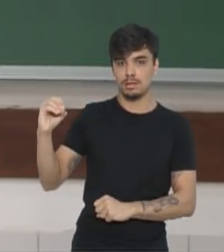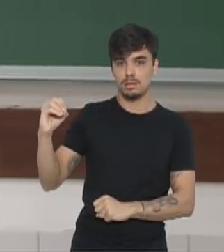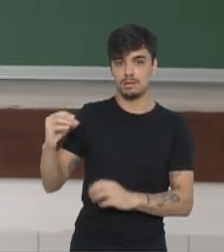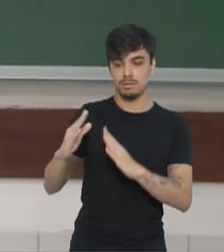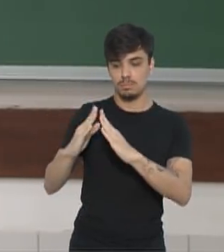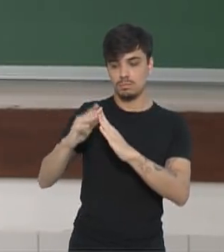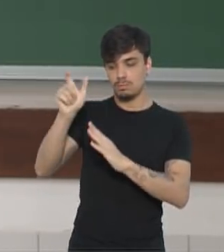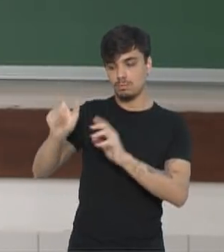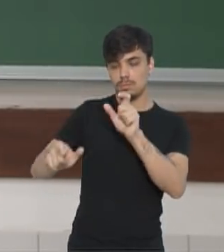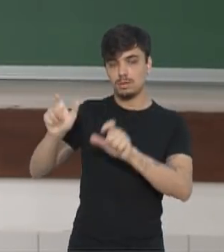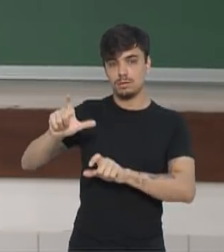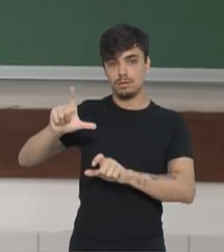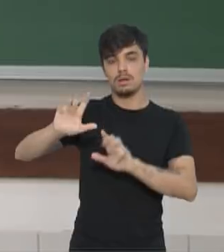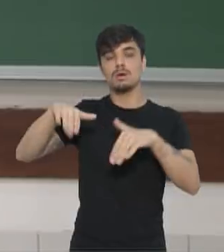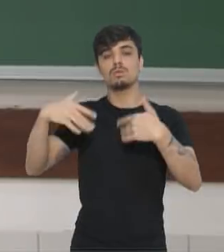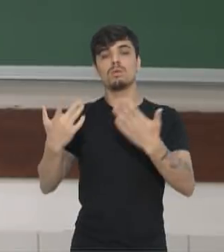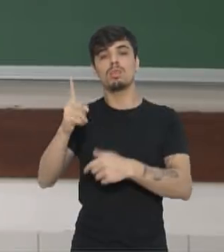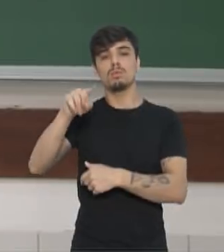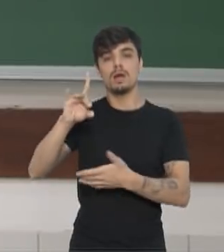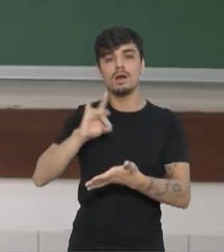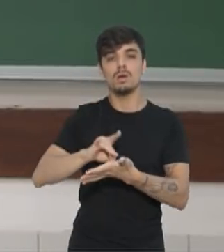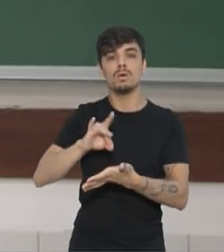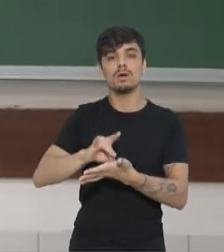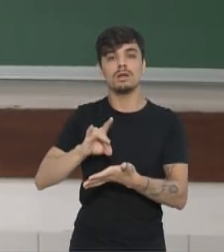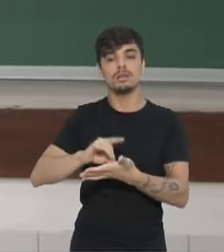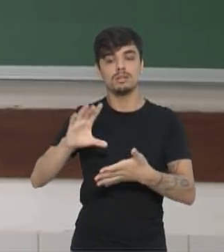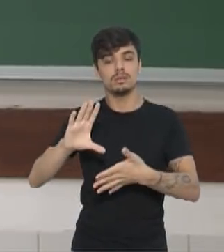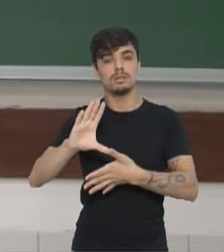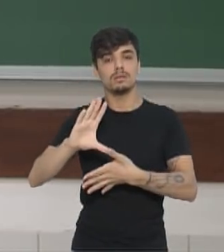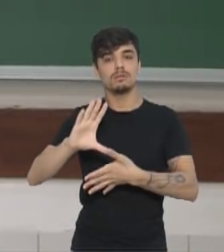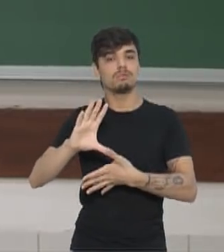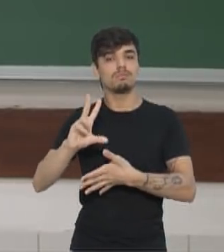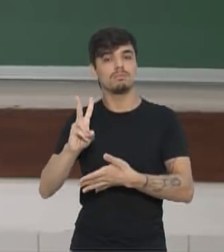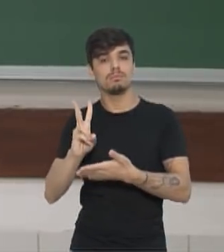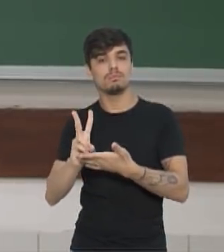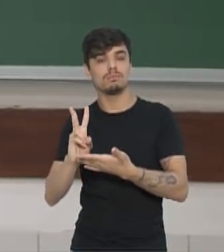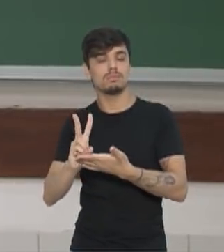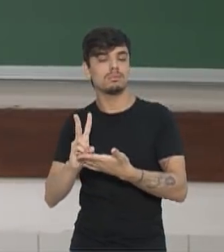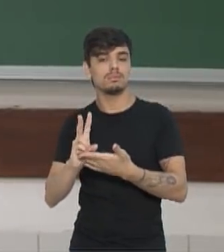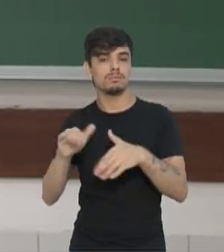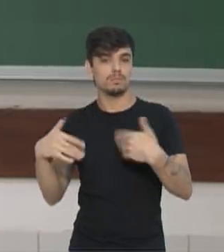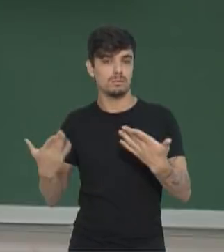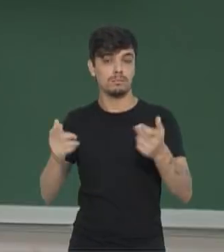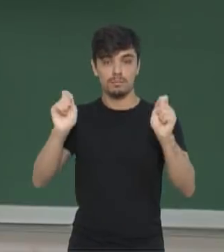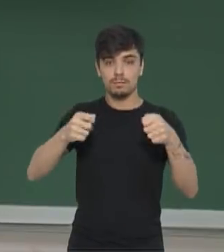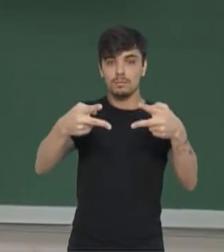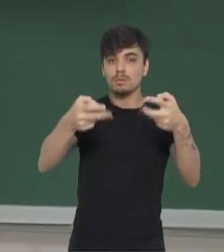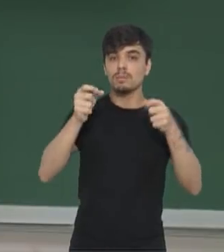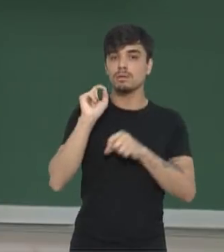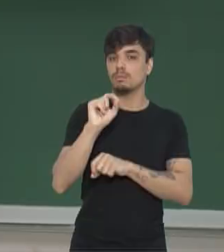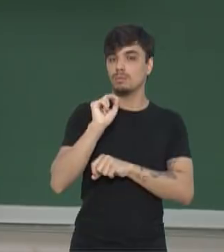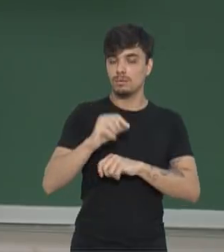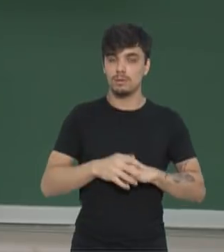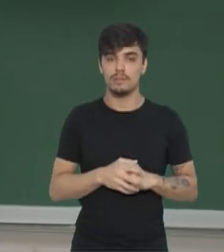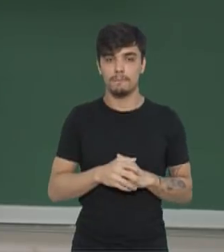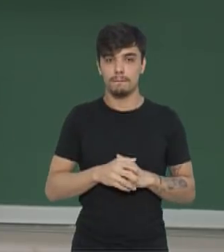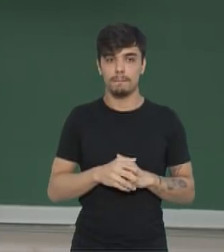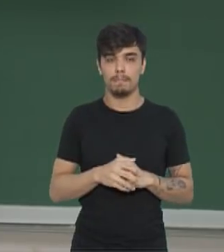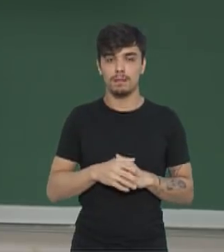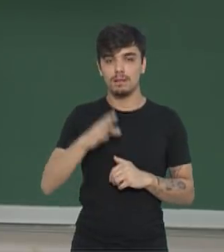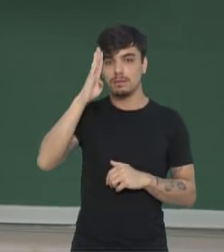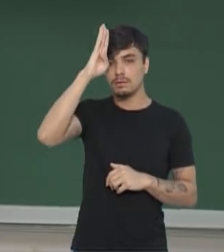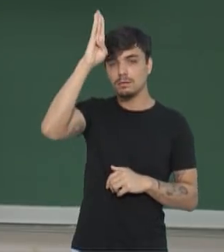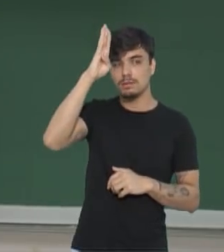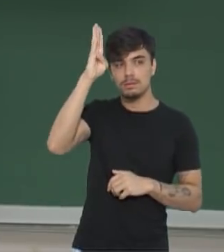são de origem nativo-americana, são indígenas. E o que a gente consegue perceber? Que, principalmente a parte do Pará,